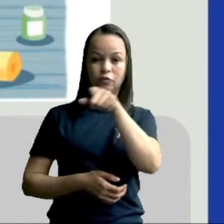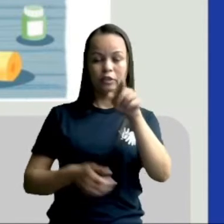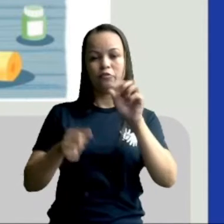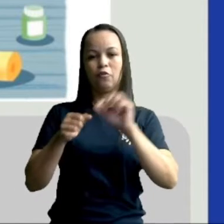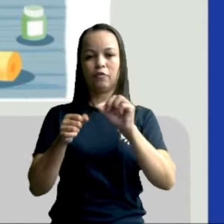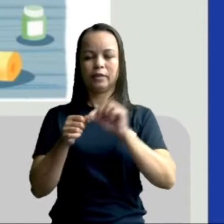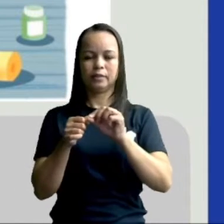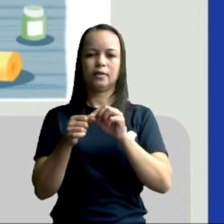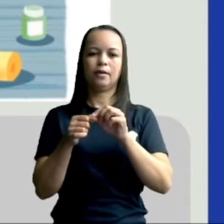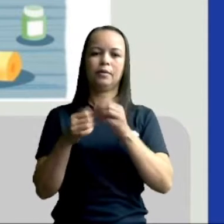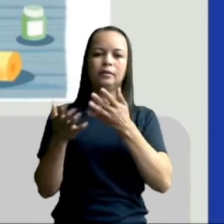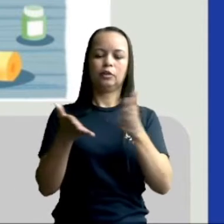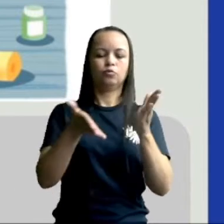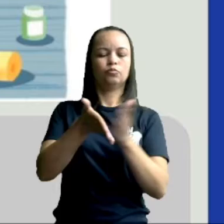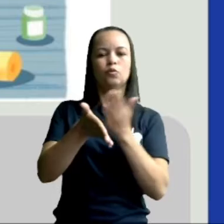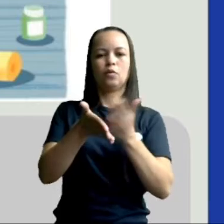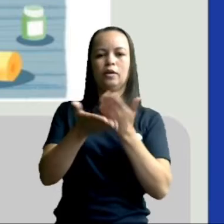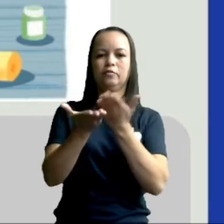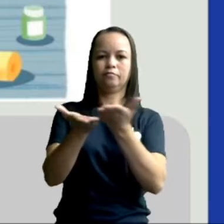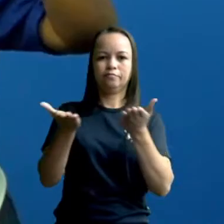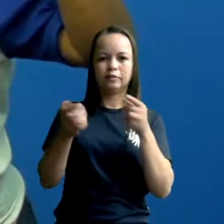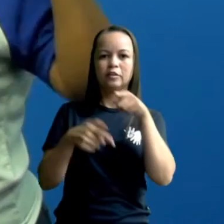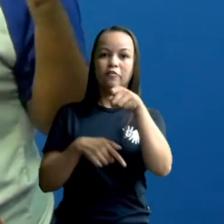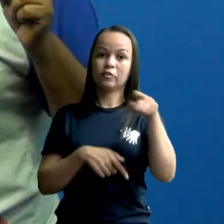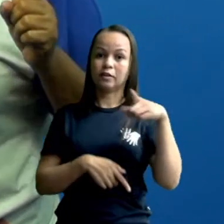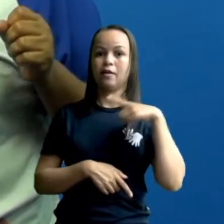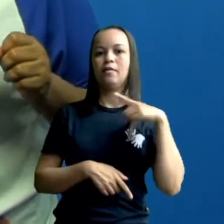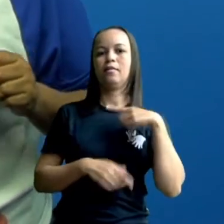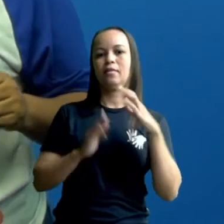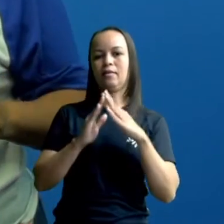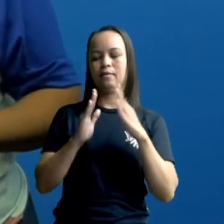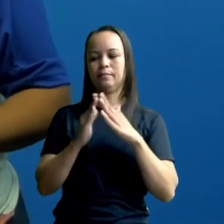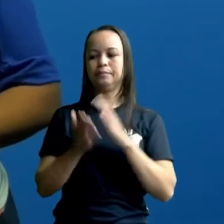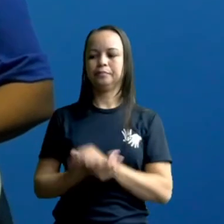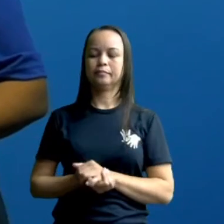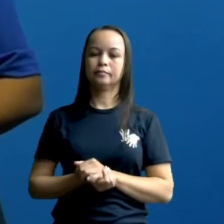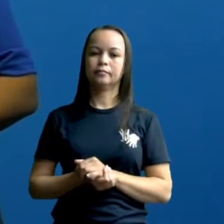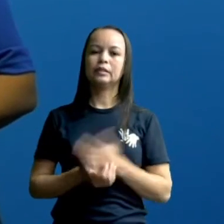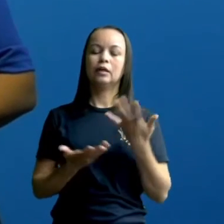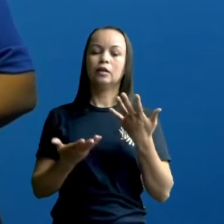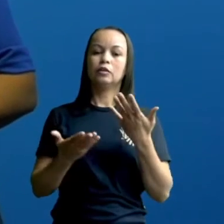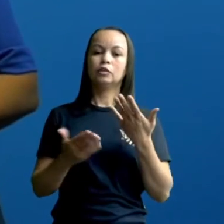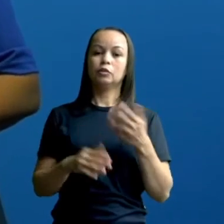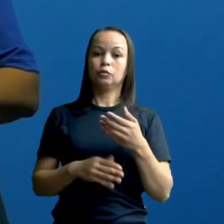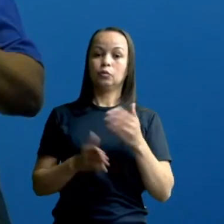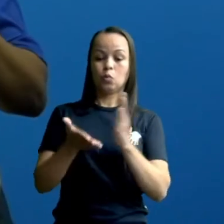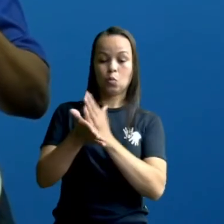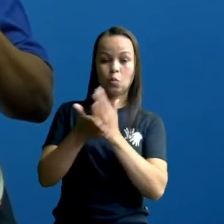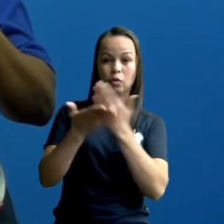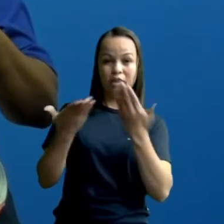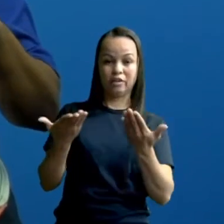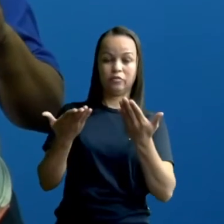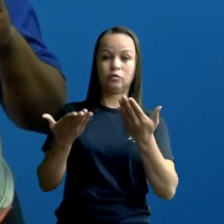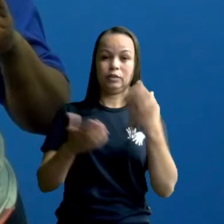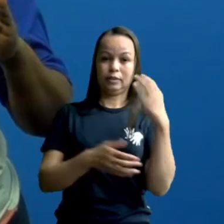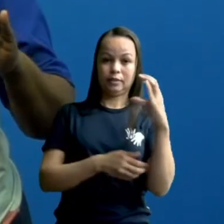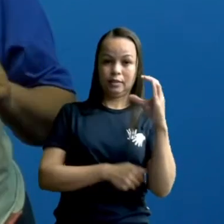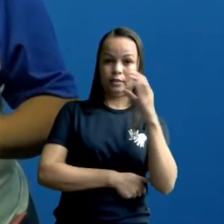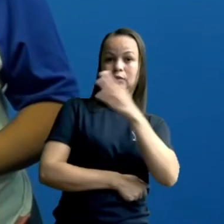do livro de vocês. Olha para cá, vejam só, no livro de ciências do 4º ano tem